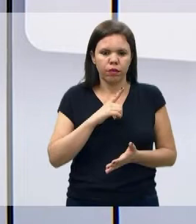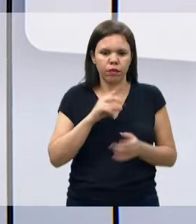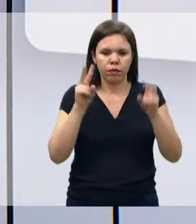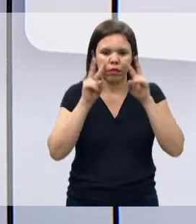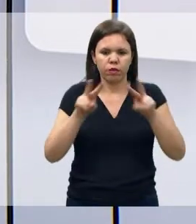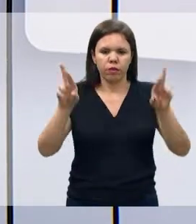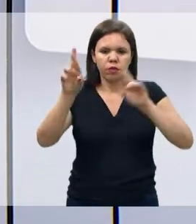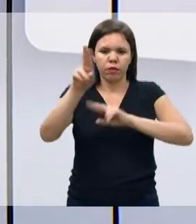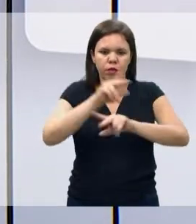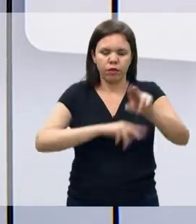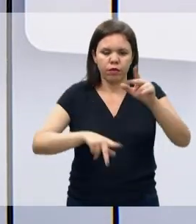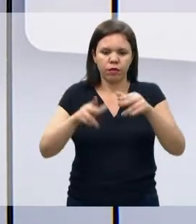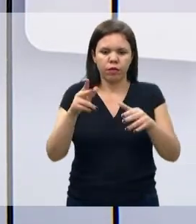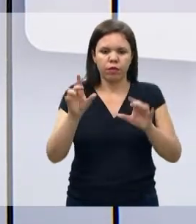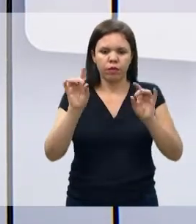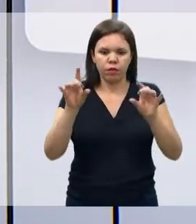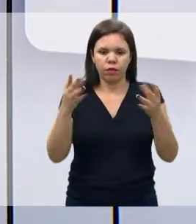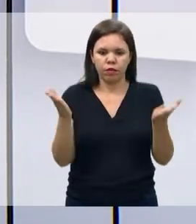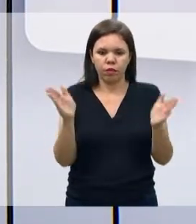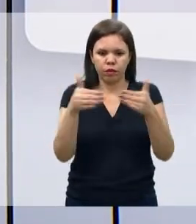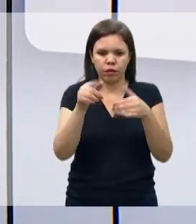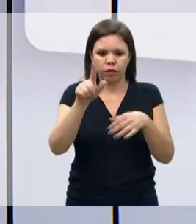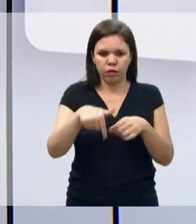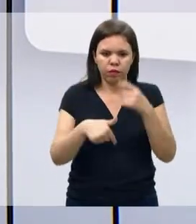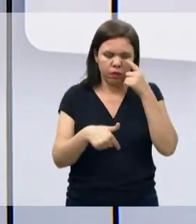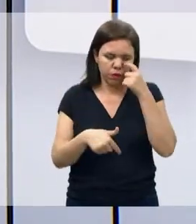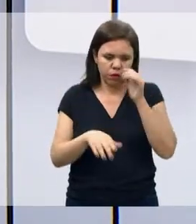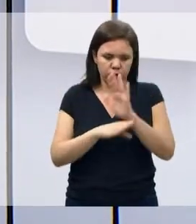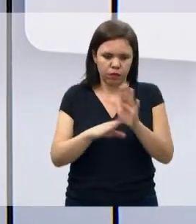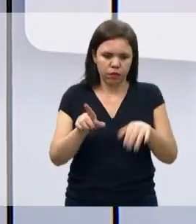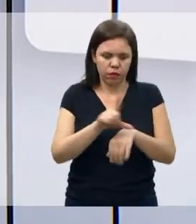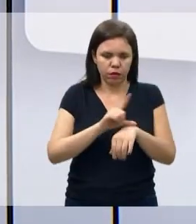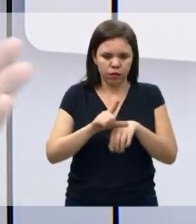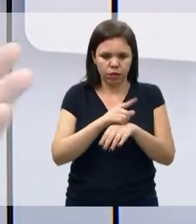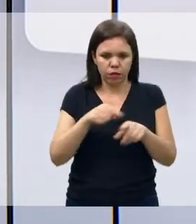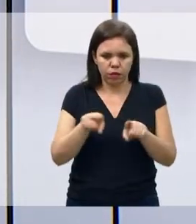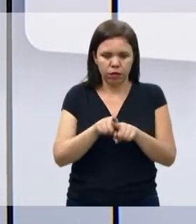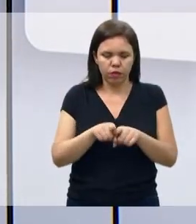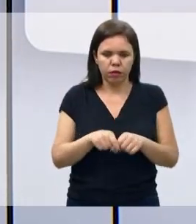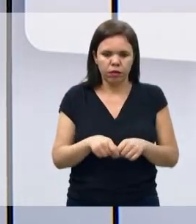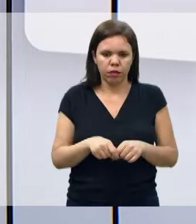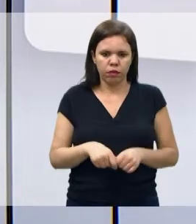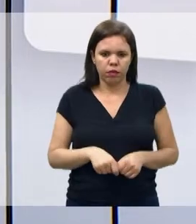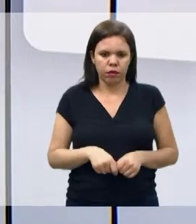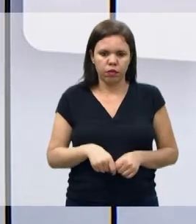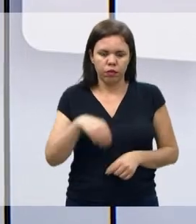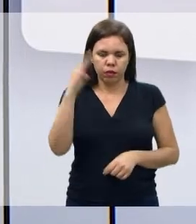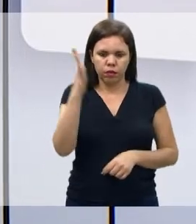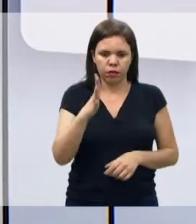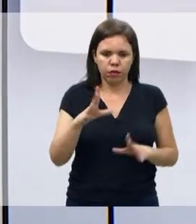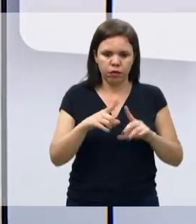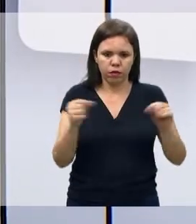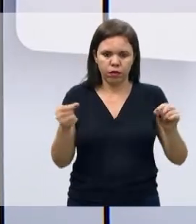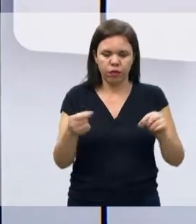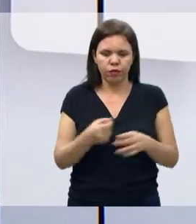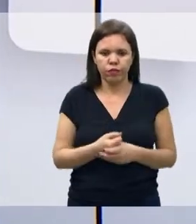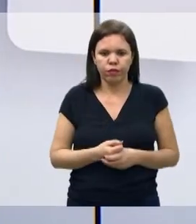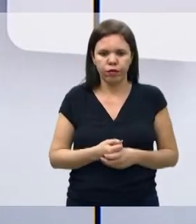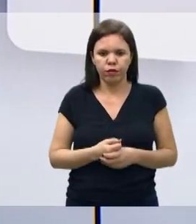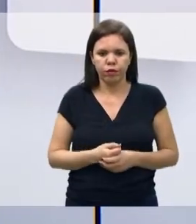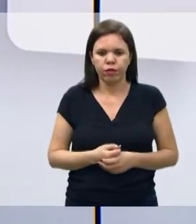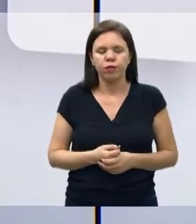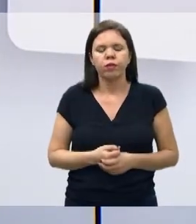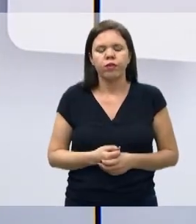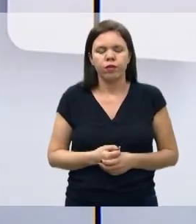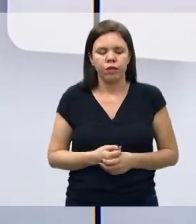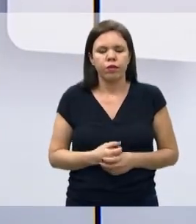visão diferente ou diferenciada, né, dos legisladores a nível Brasília, para que possam, de alguma